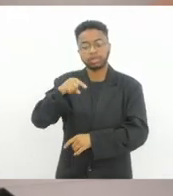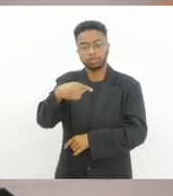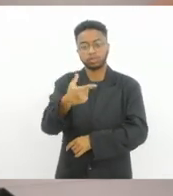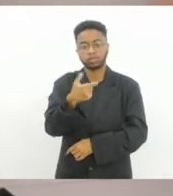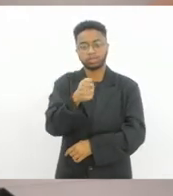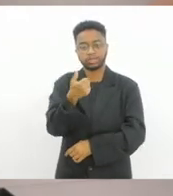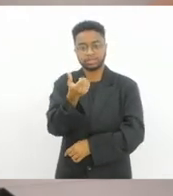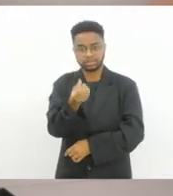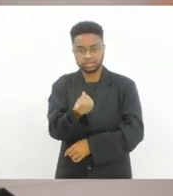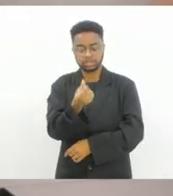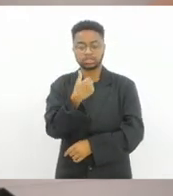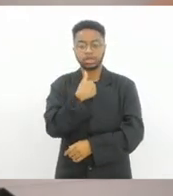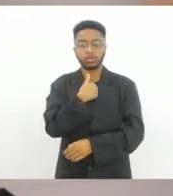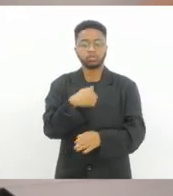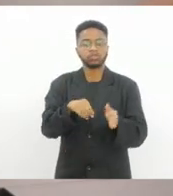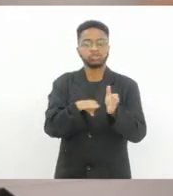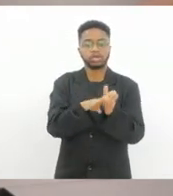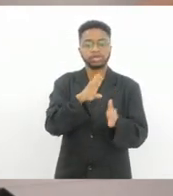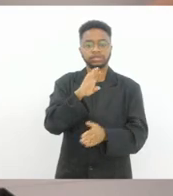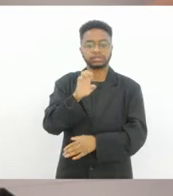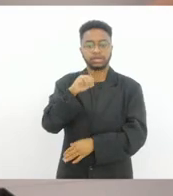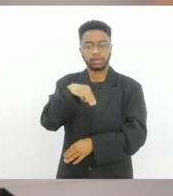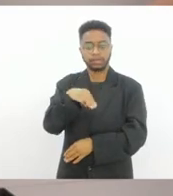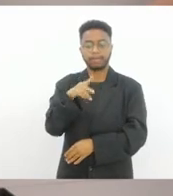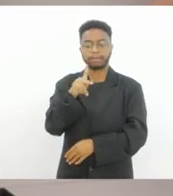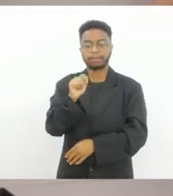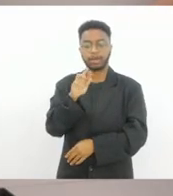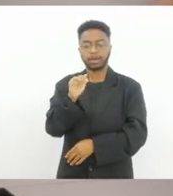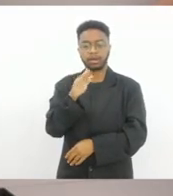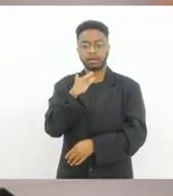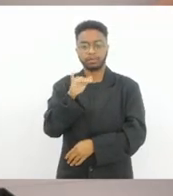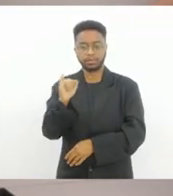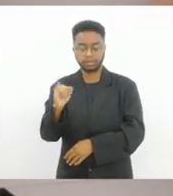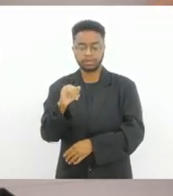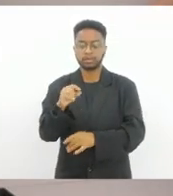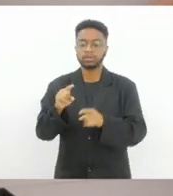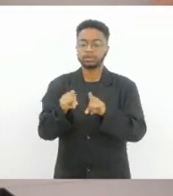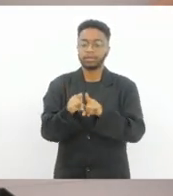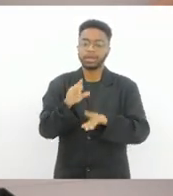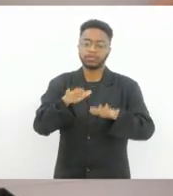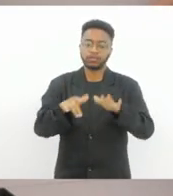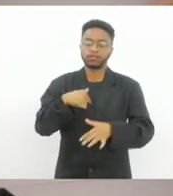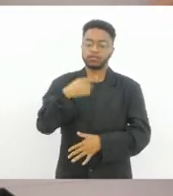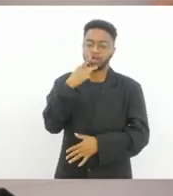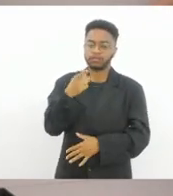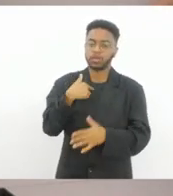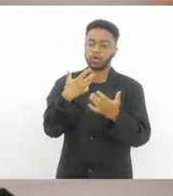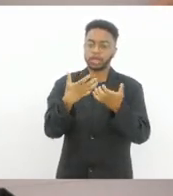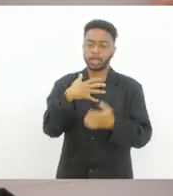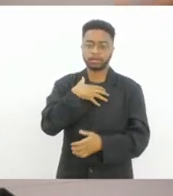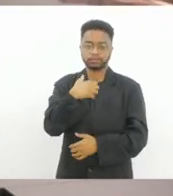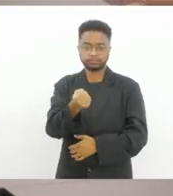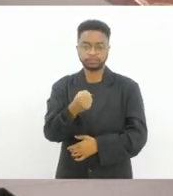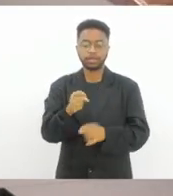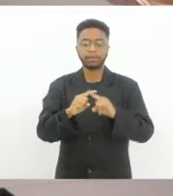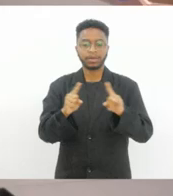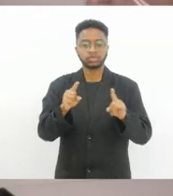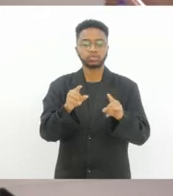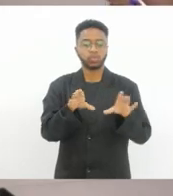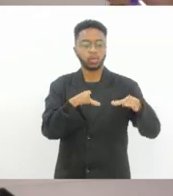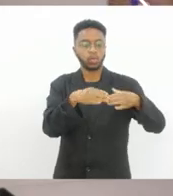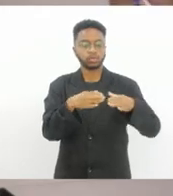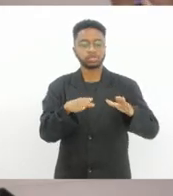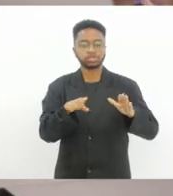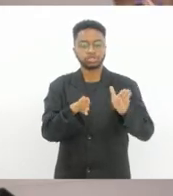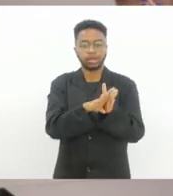em Ceão, Paracambi. Dali eu fui. Tinha dia que eu falava que eu queria me matar, o Ceão chegava em casa, com